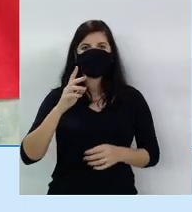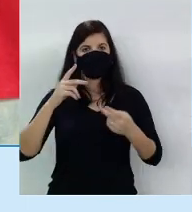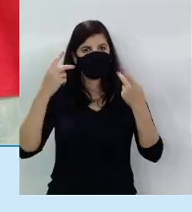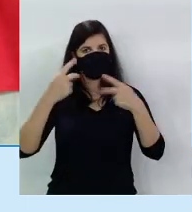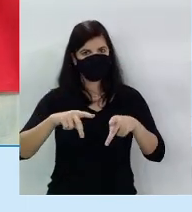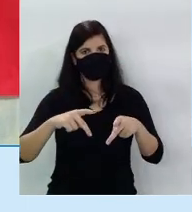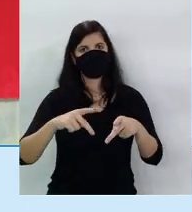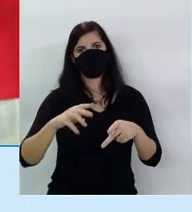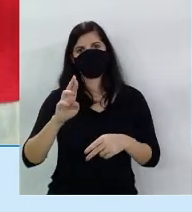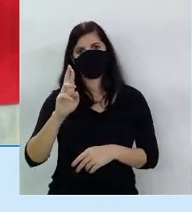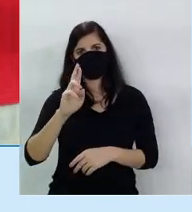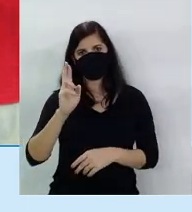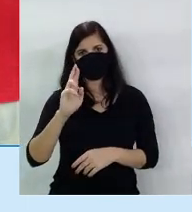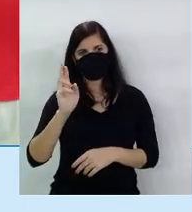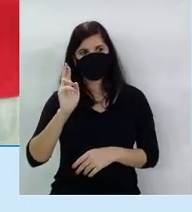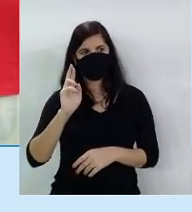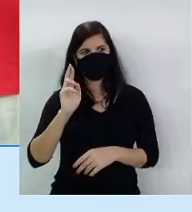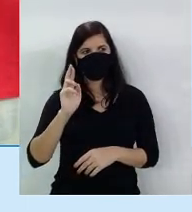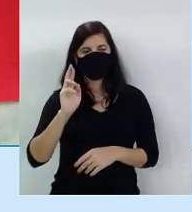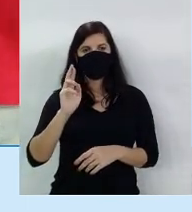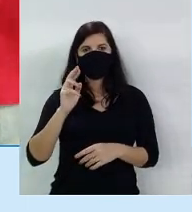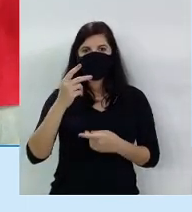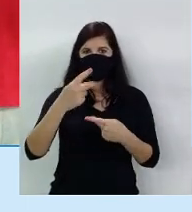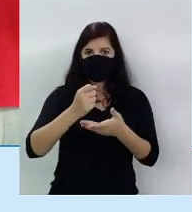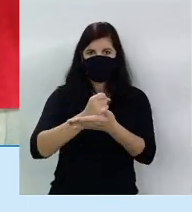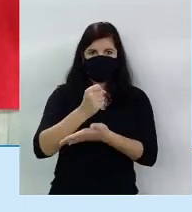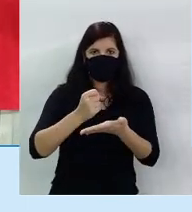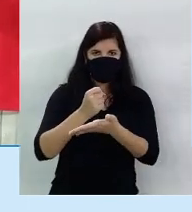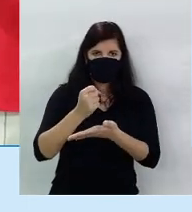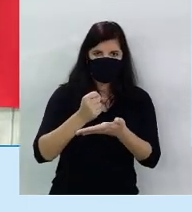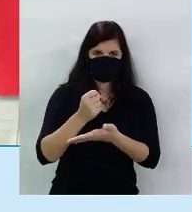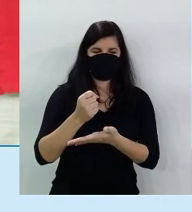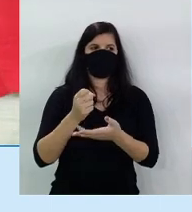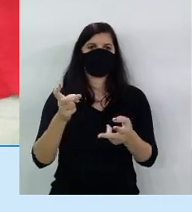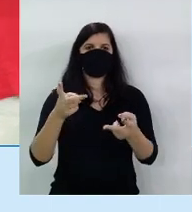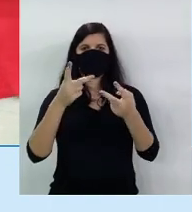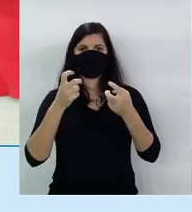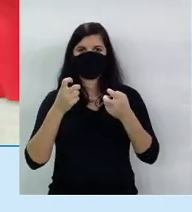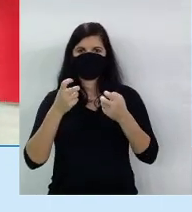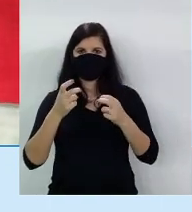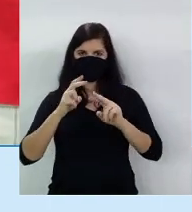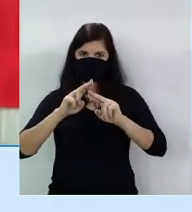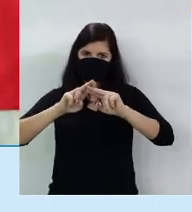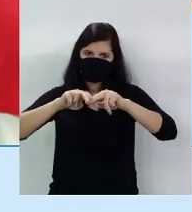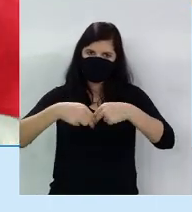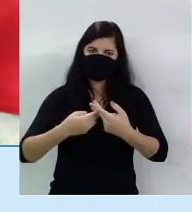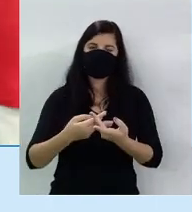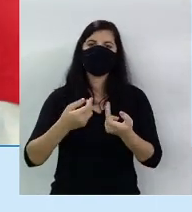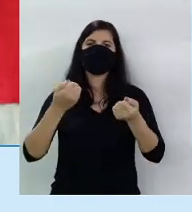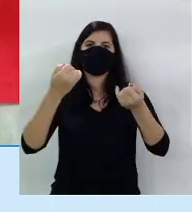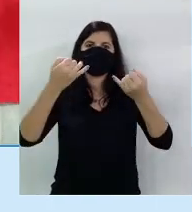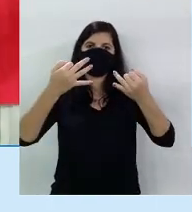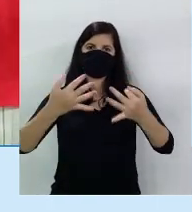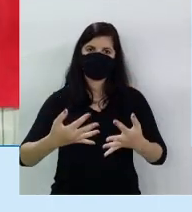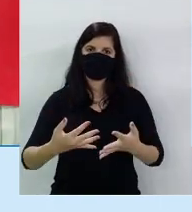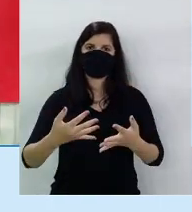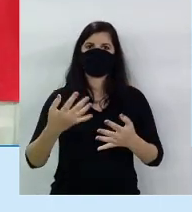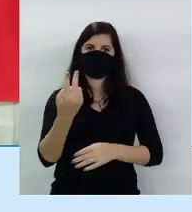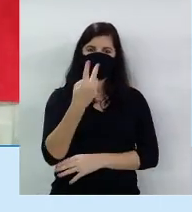do outro, conhecer a base da tradição do outro. É por isso que a nossa série busca isso. É por isso que